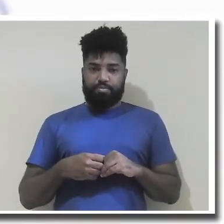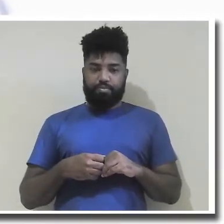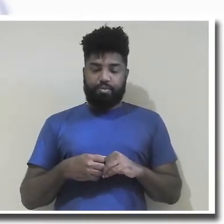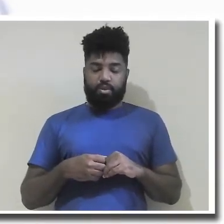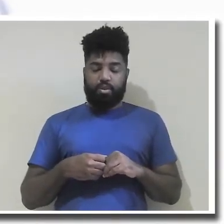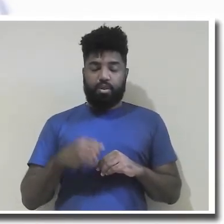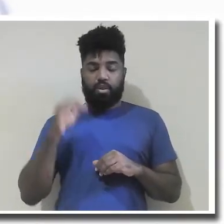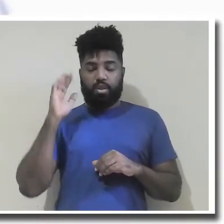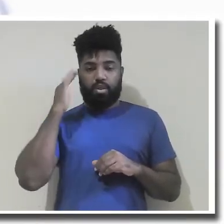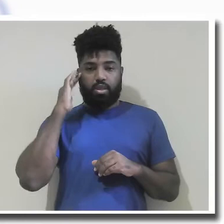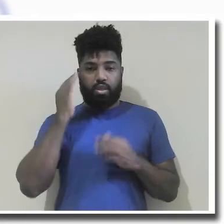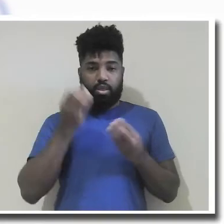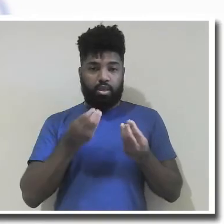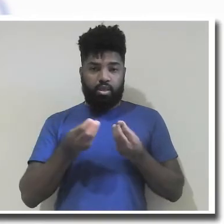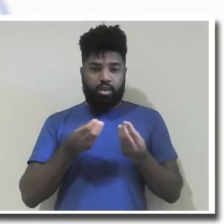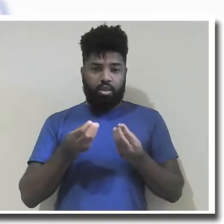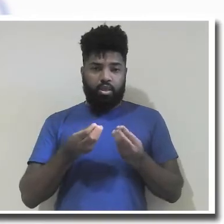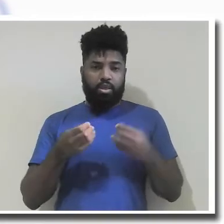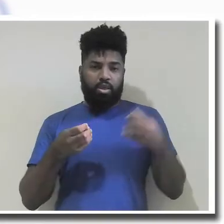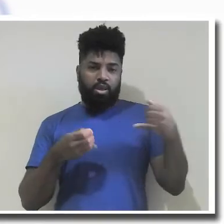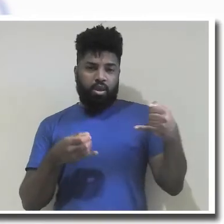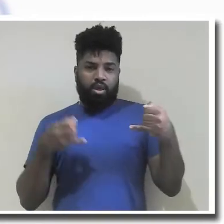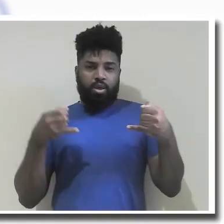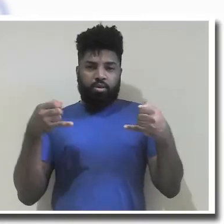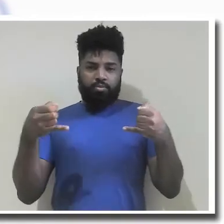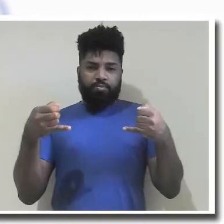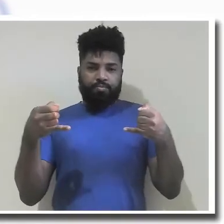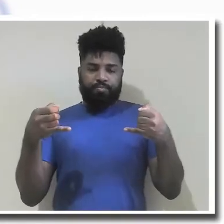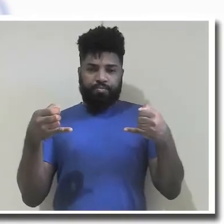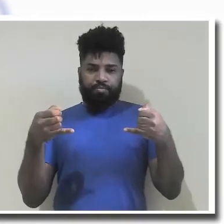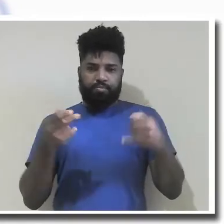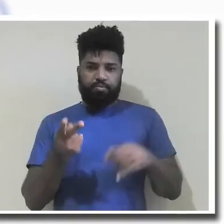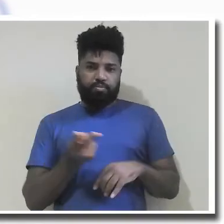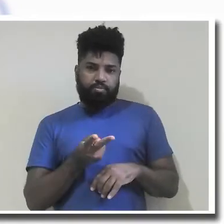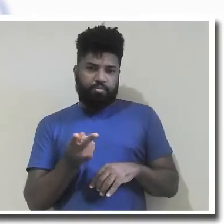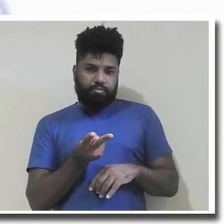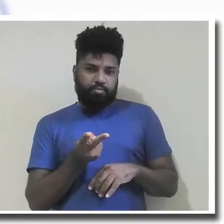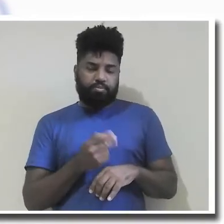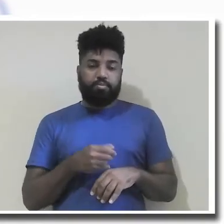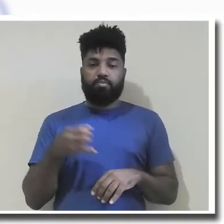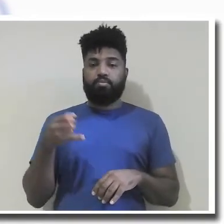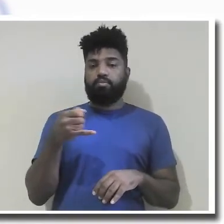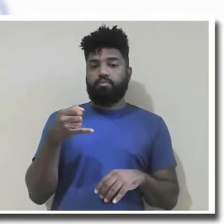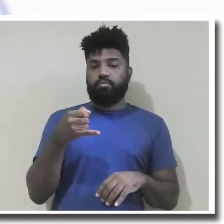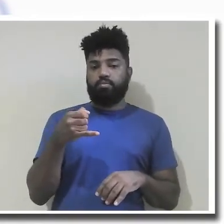Vamos considerar agora os dois negativos. Menos 3